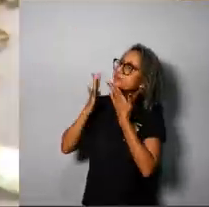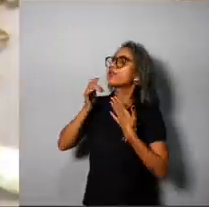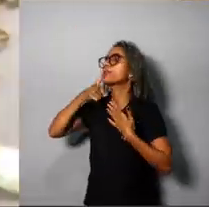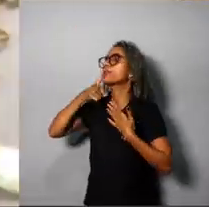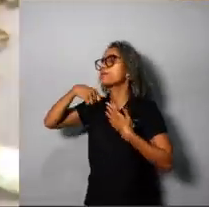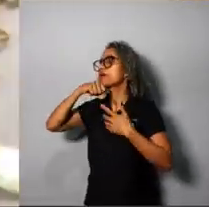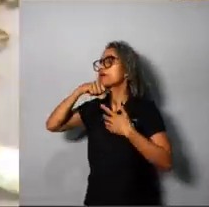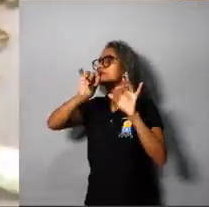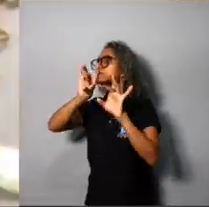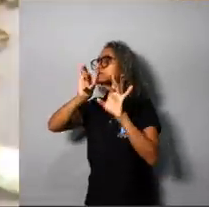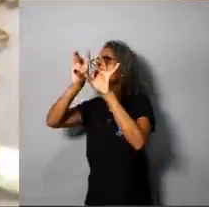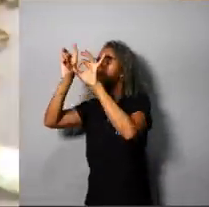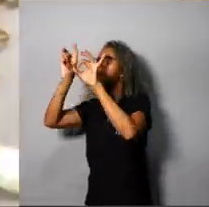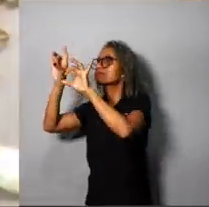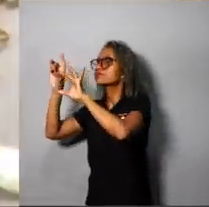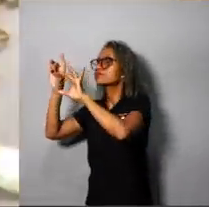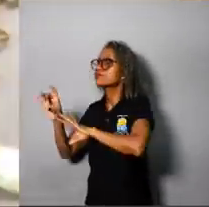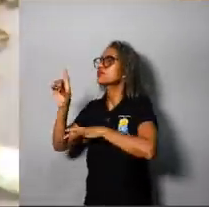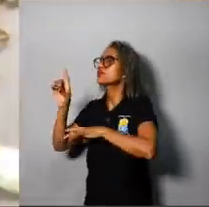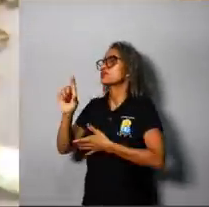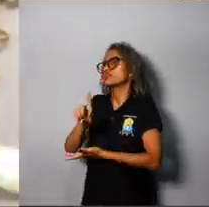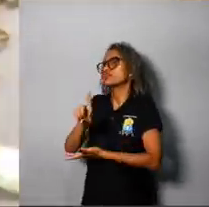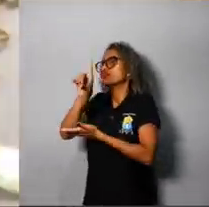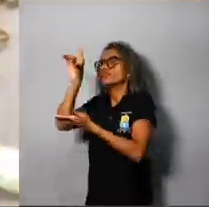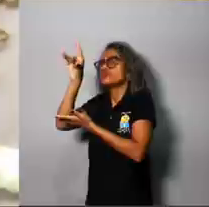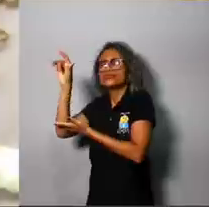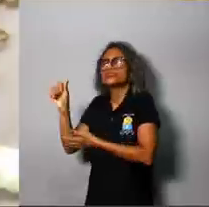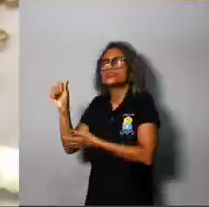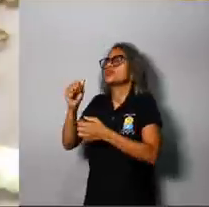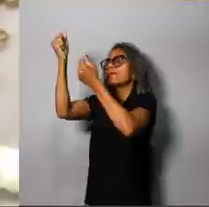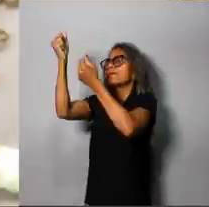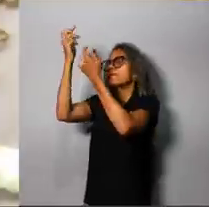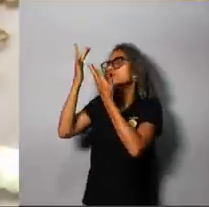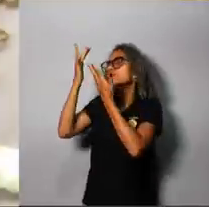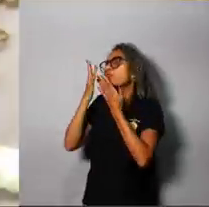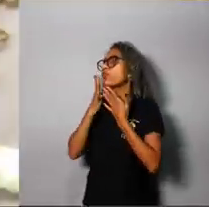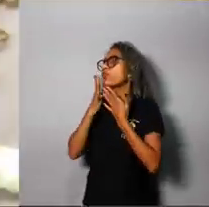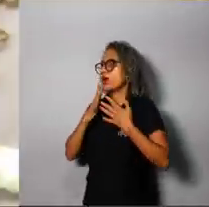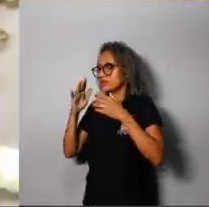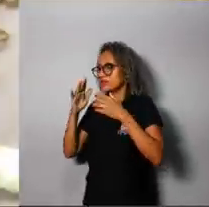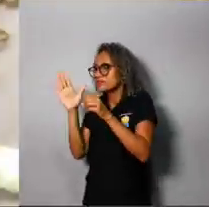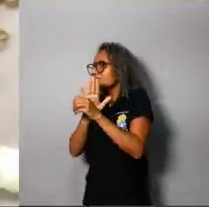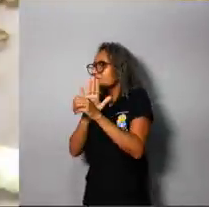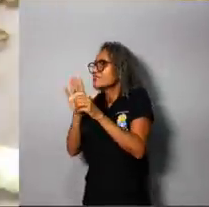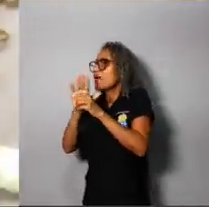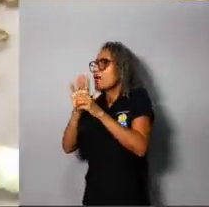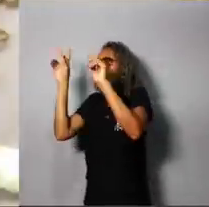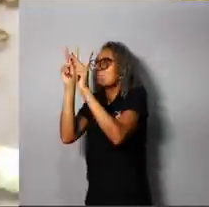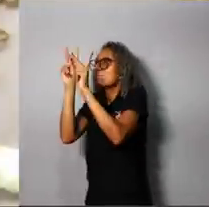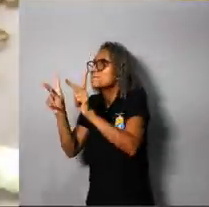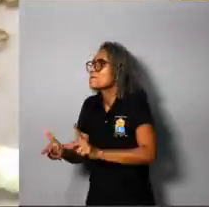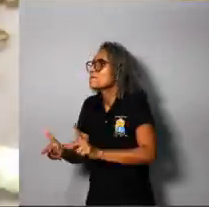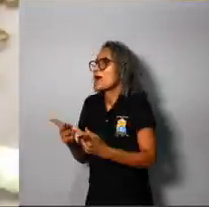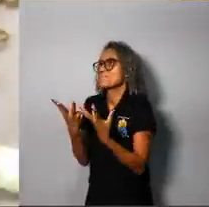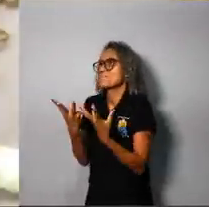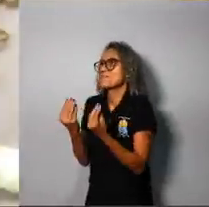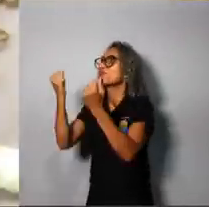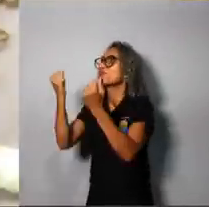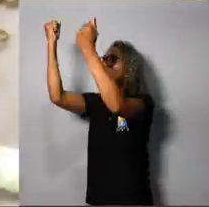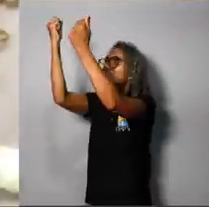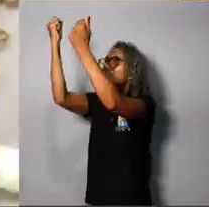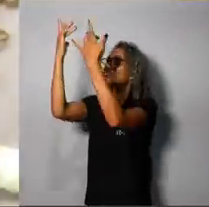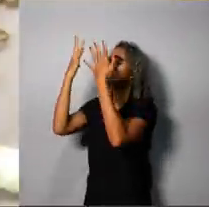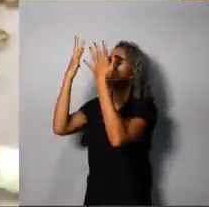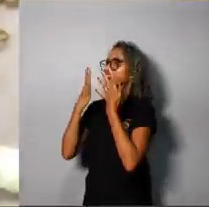que sejam dias serenos, cheios de paz e de muitas graças. Quero também